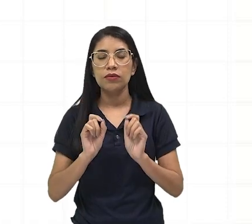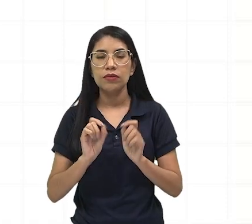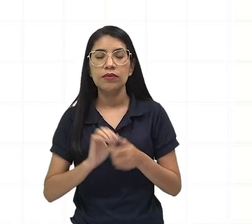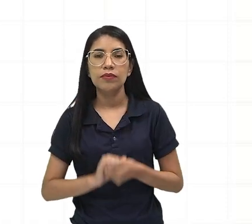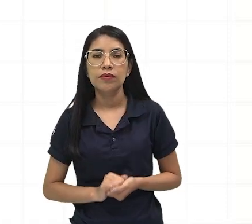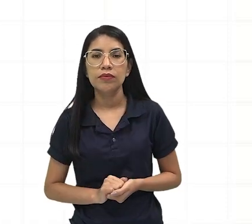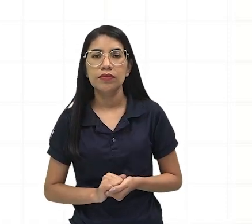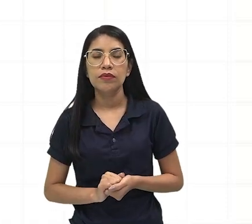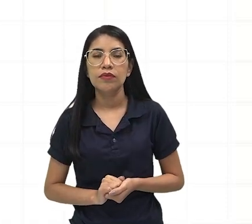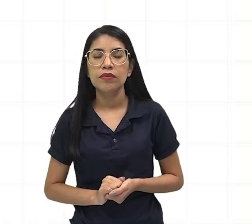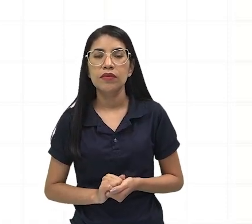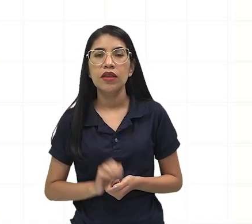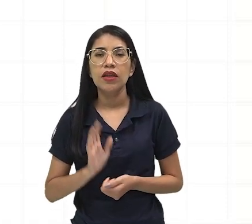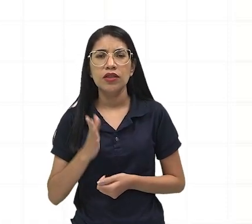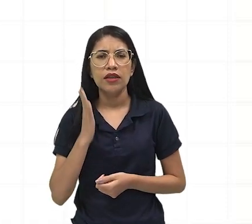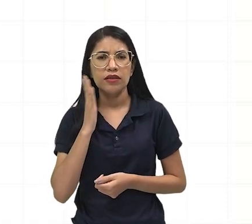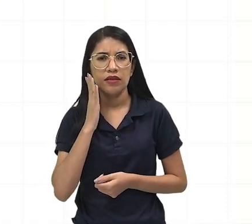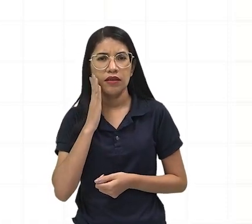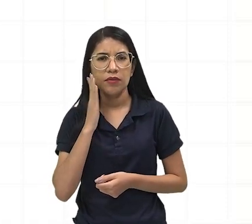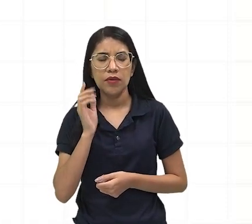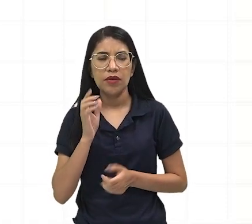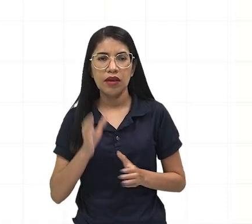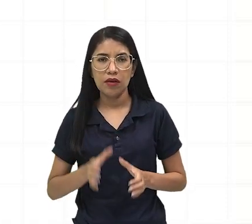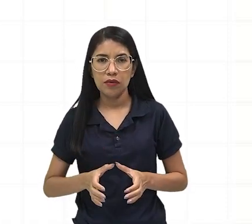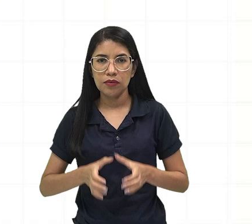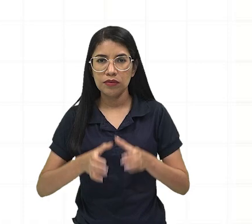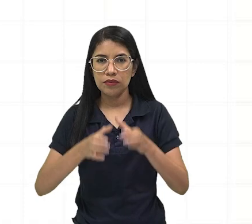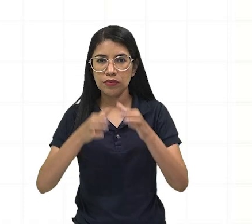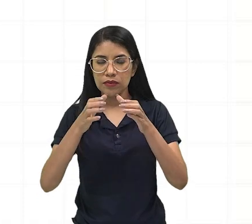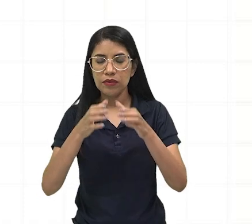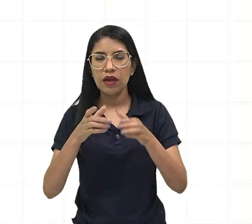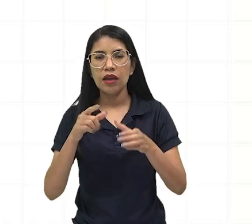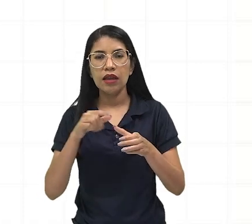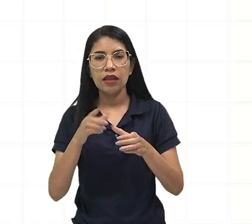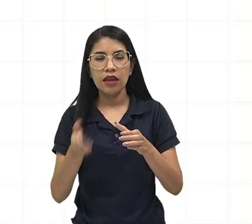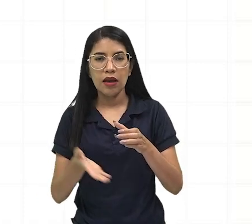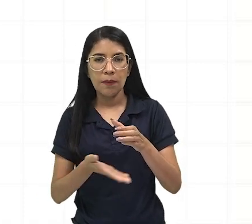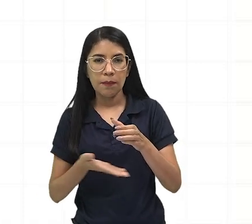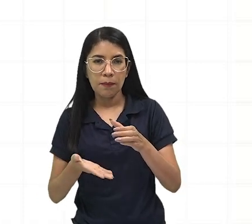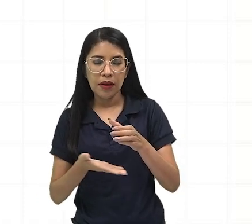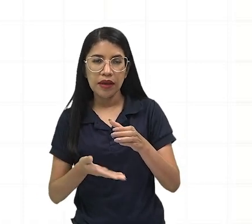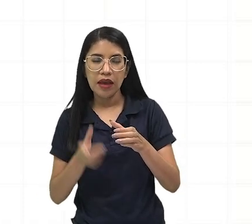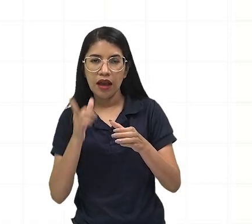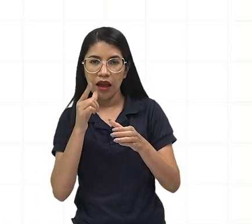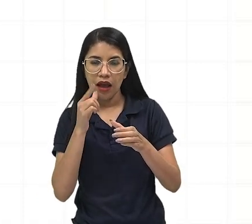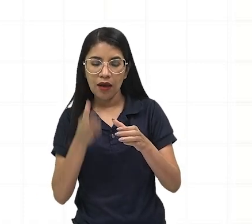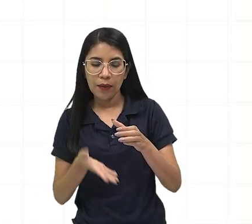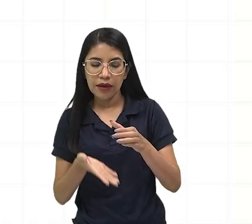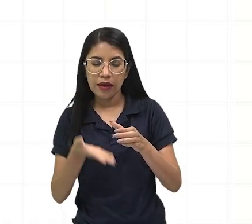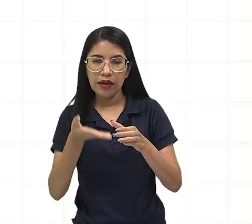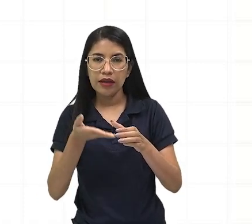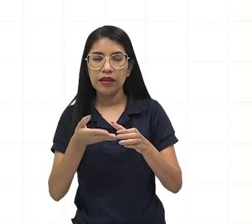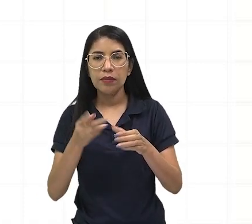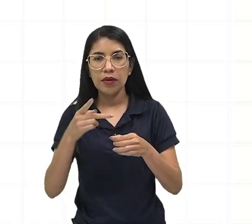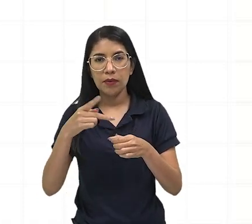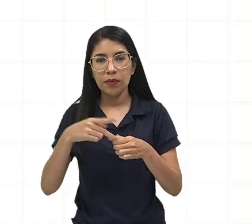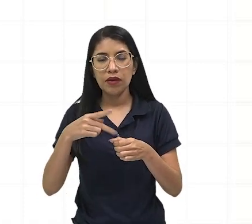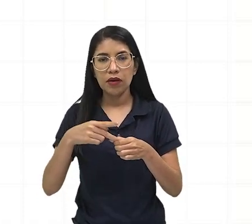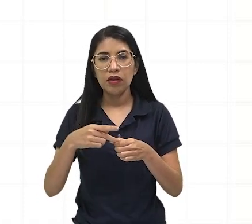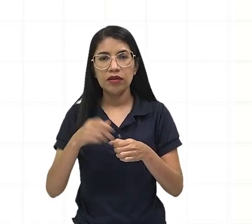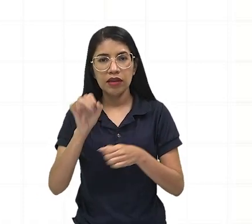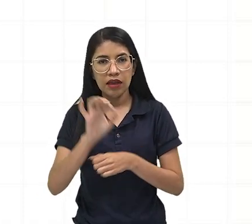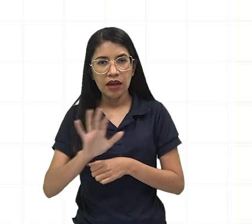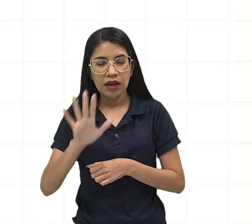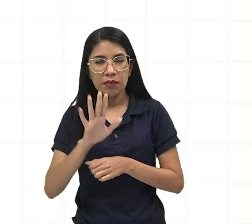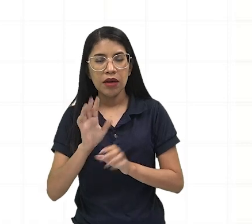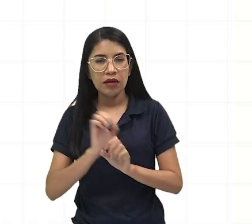Já entendemos que isso aqui é um tanque que tem uma parte de água, uma parte de petróleo. Está escrito isso no